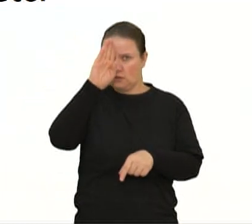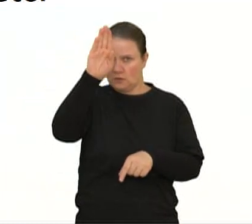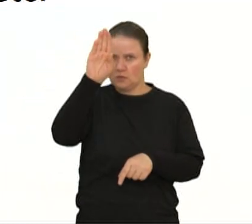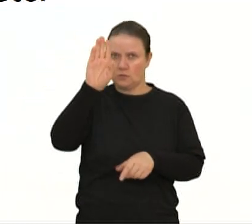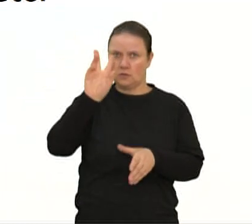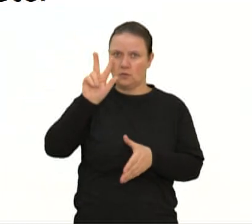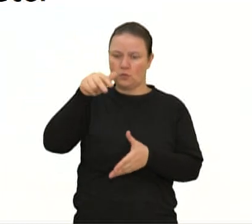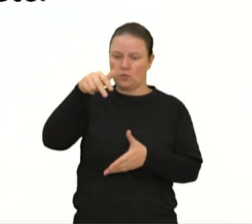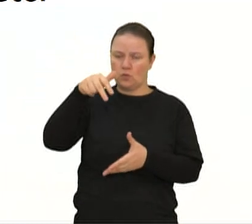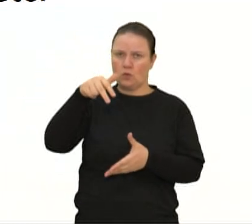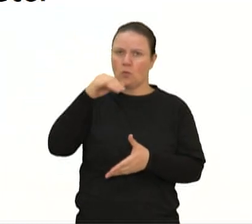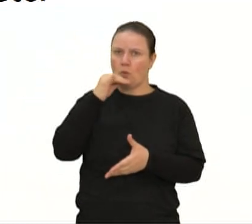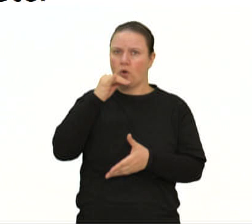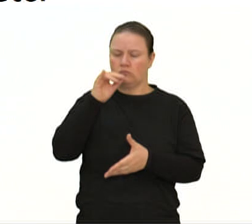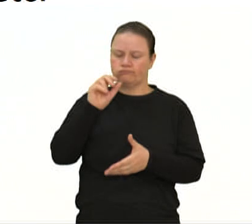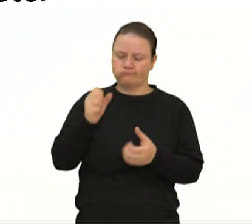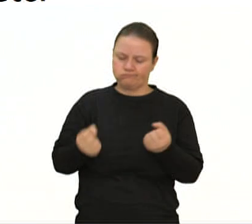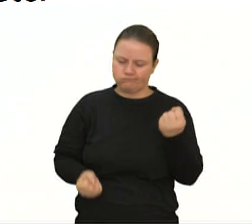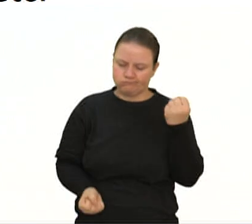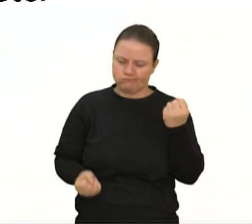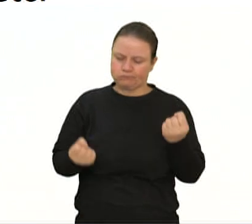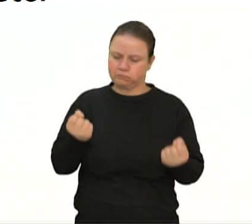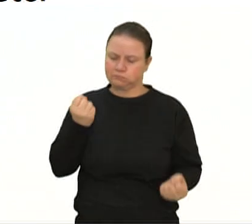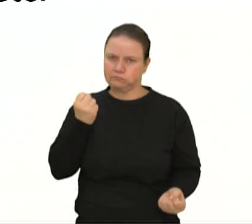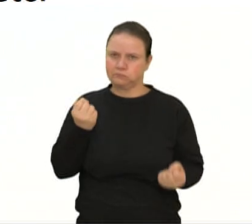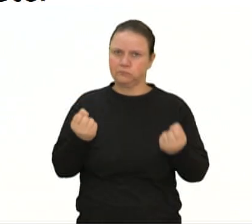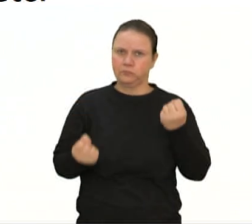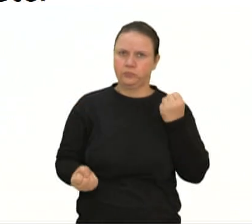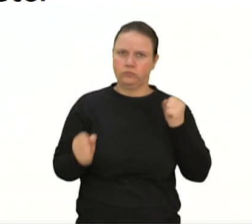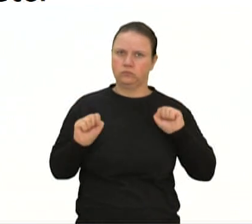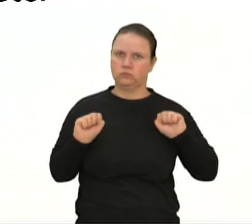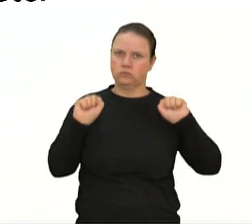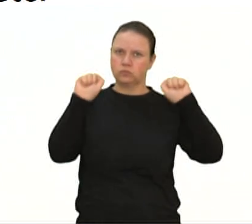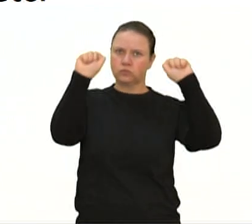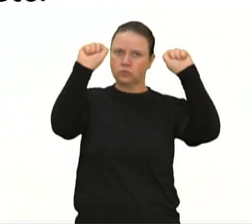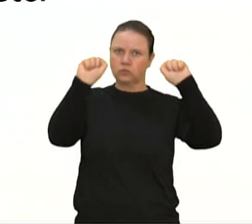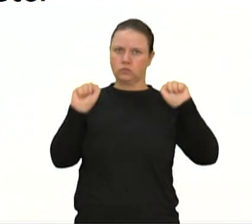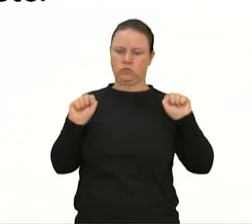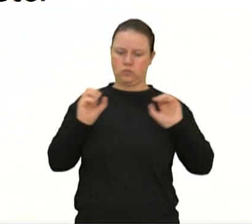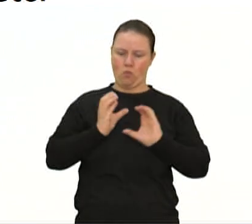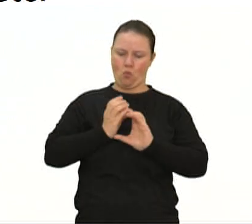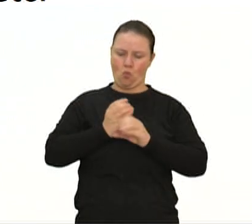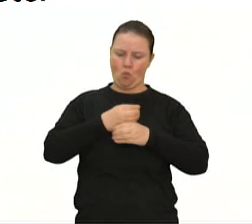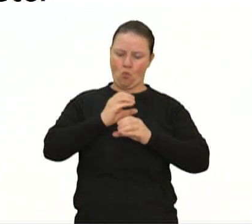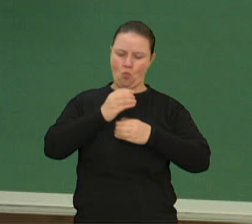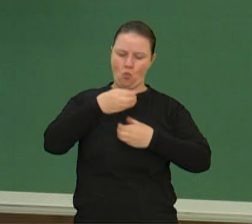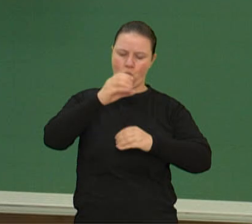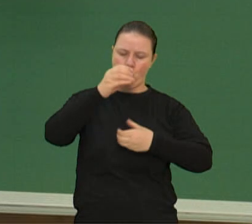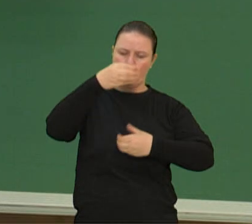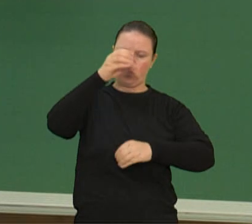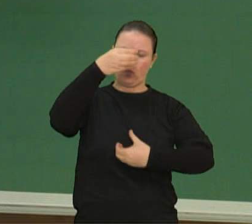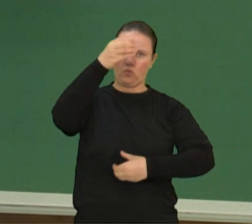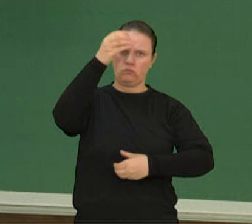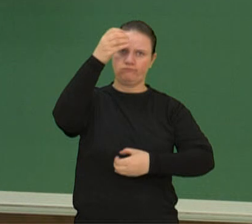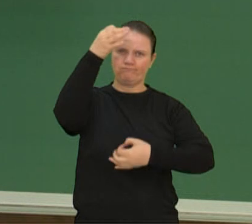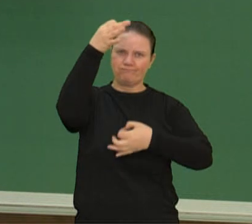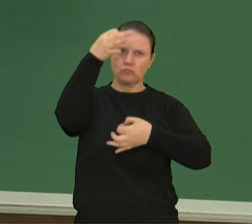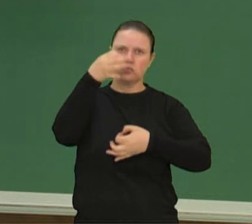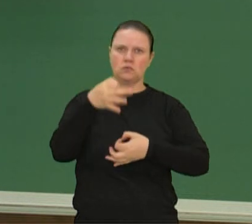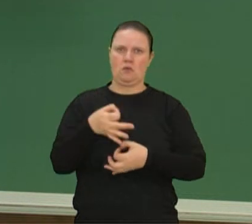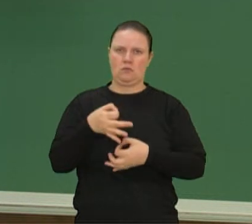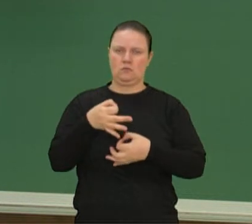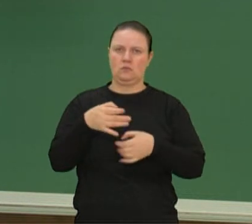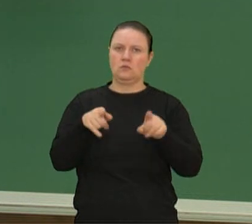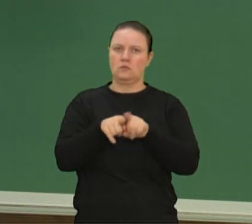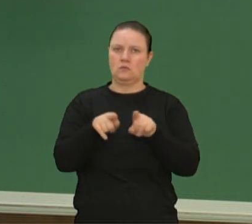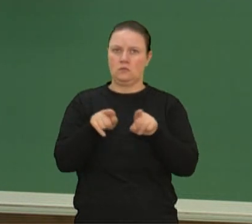levantar cargas, é importantíssimo. Então, é importante manter o alinhamento da coluna vertebral durante a prática de exercícios físicos.